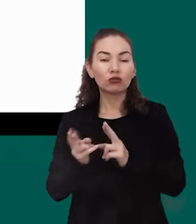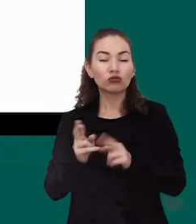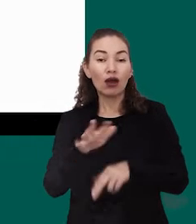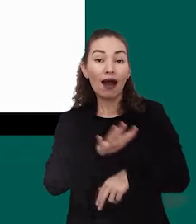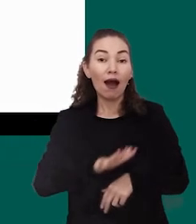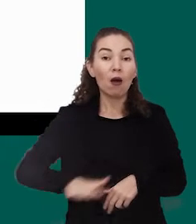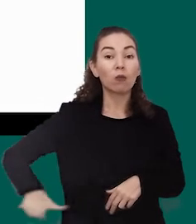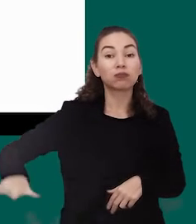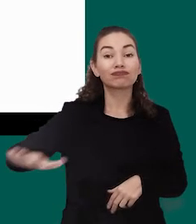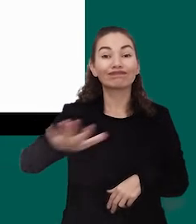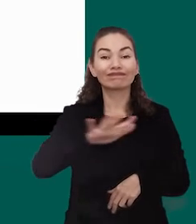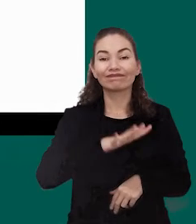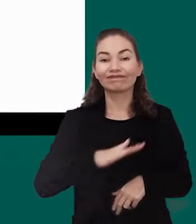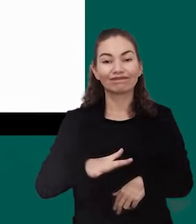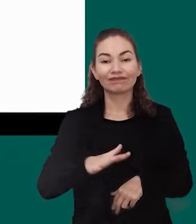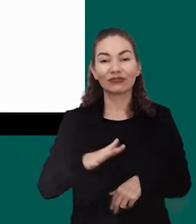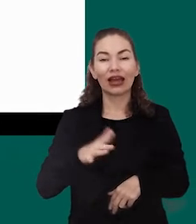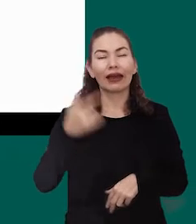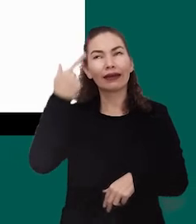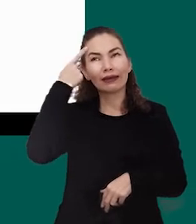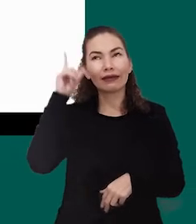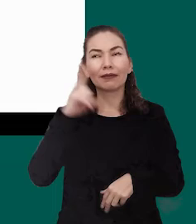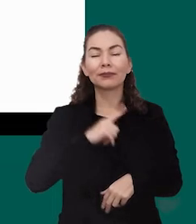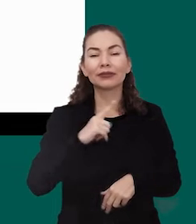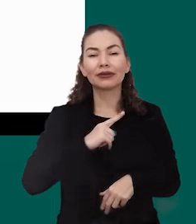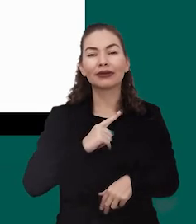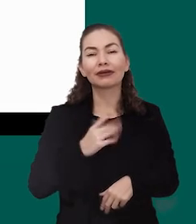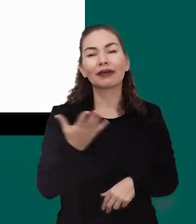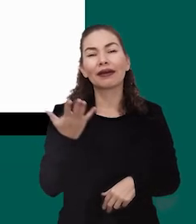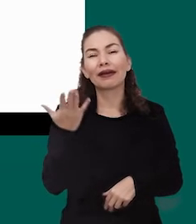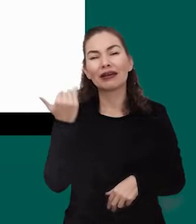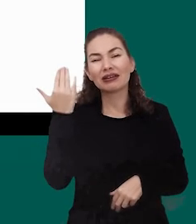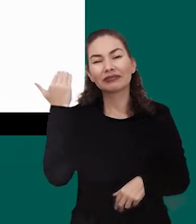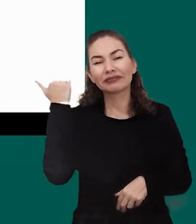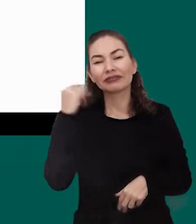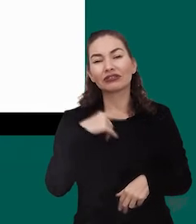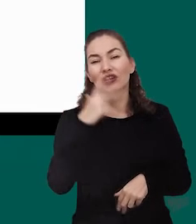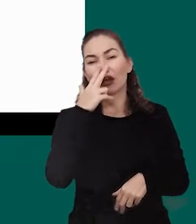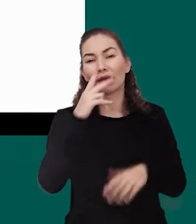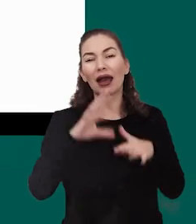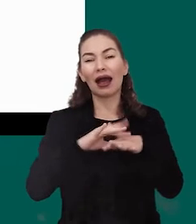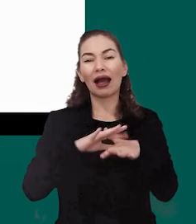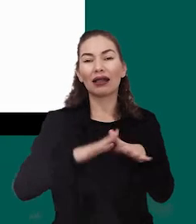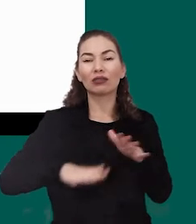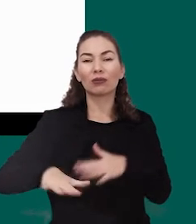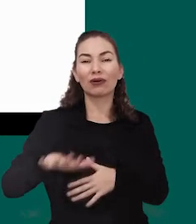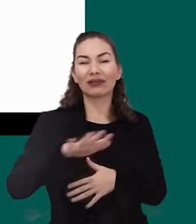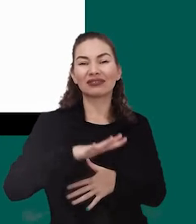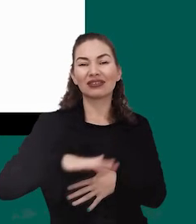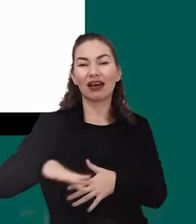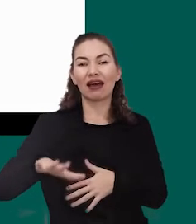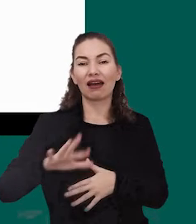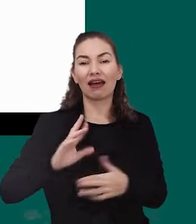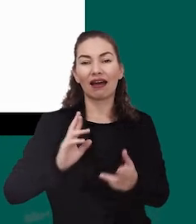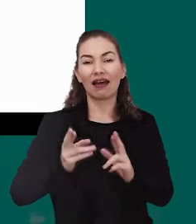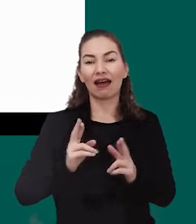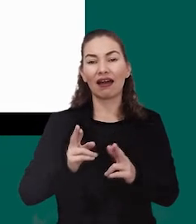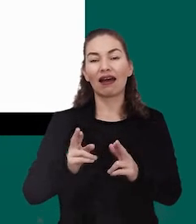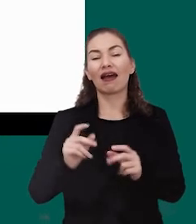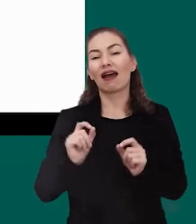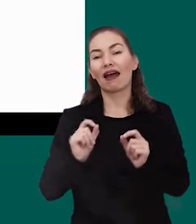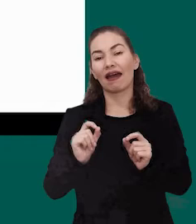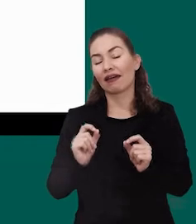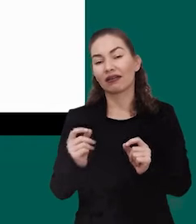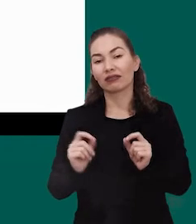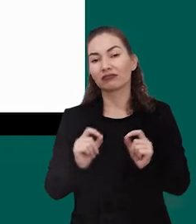ambientes, né? Uma ideia que existia, uma ideia aristotélica de que as doenças estavam relacionadas a miasmas,